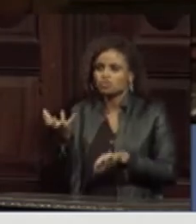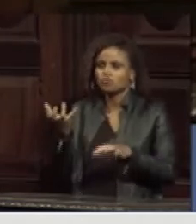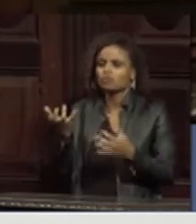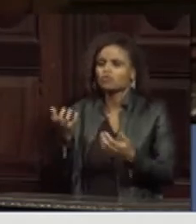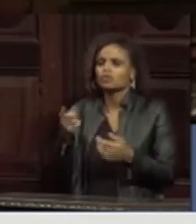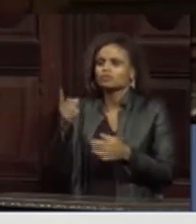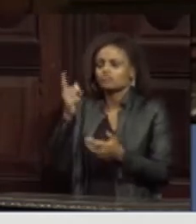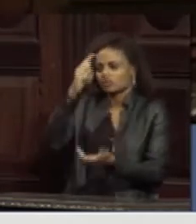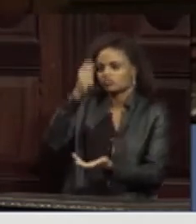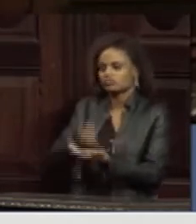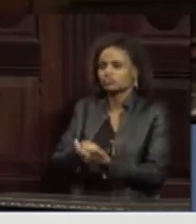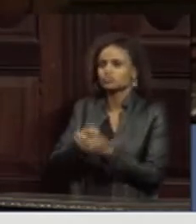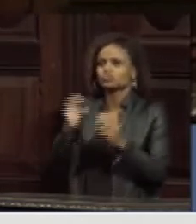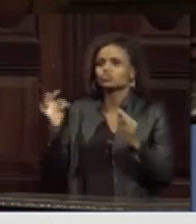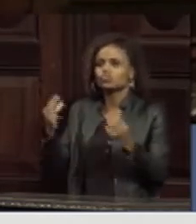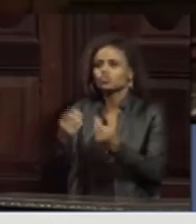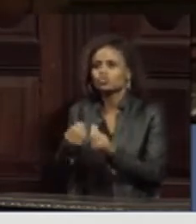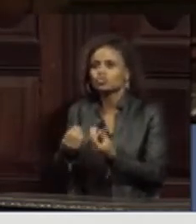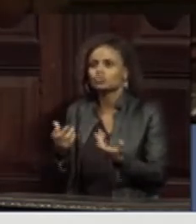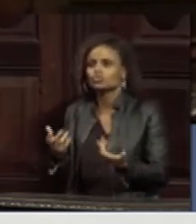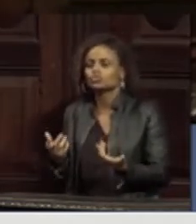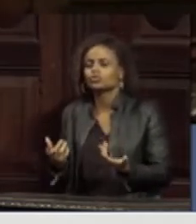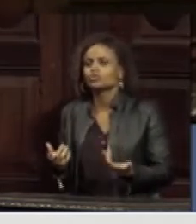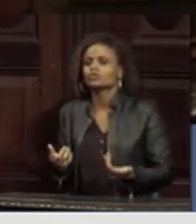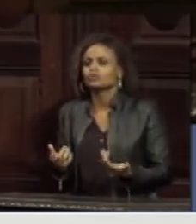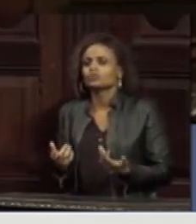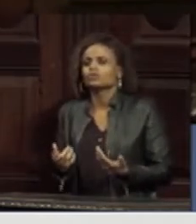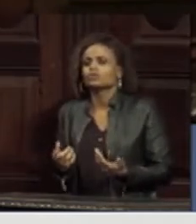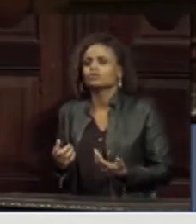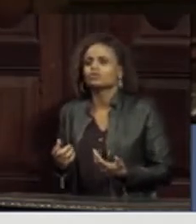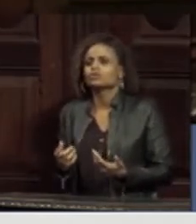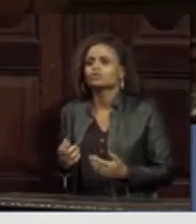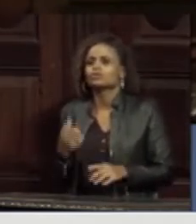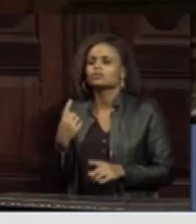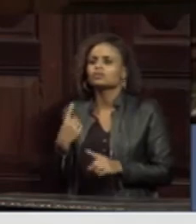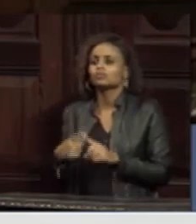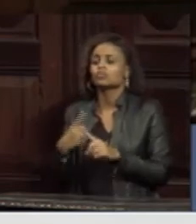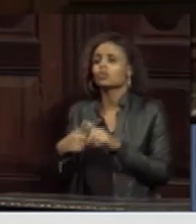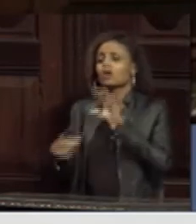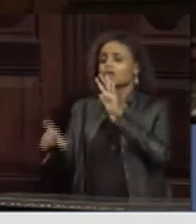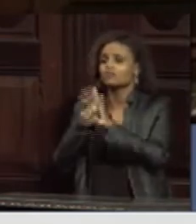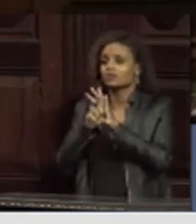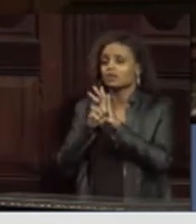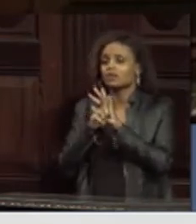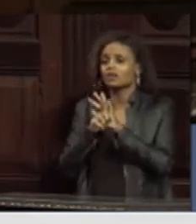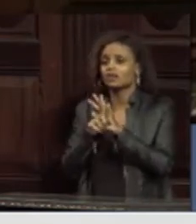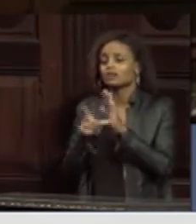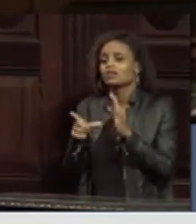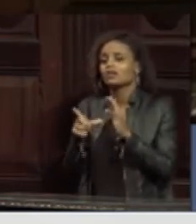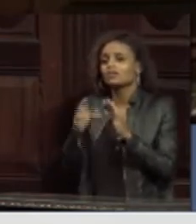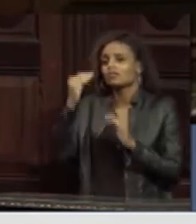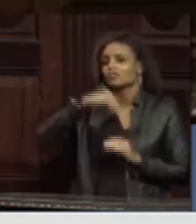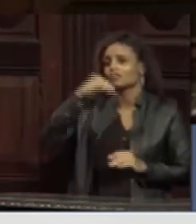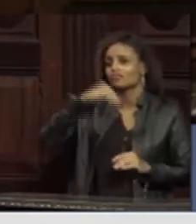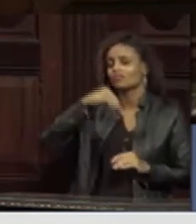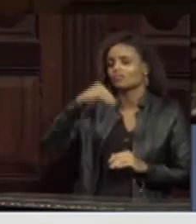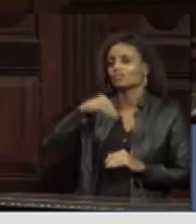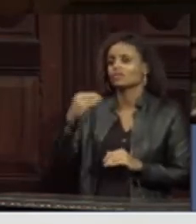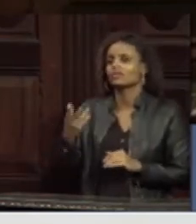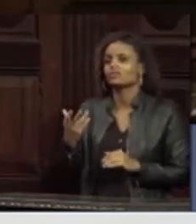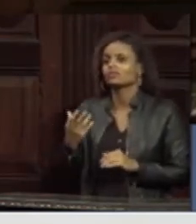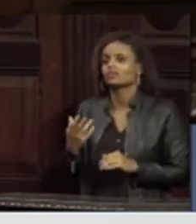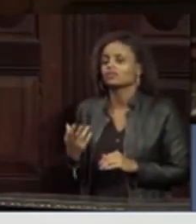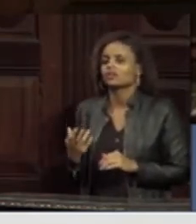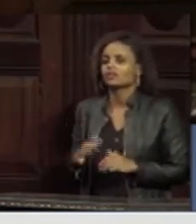decidindo, porque a legislação é frouxa, porque a legislação não